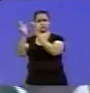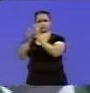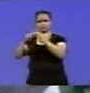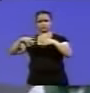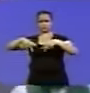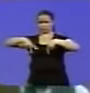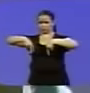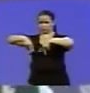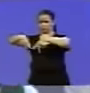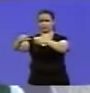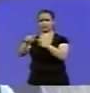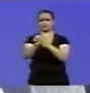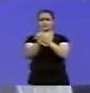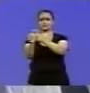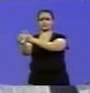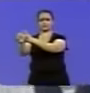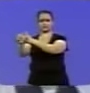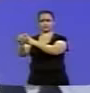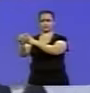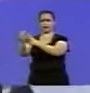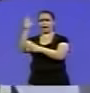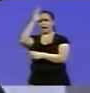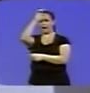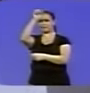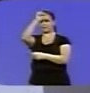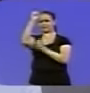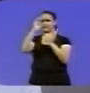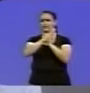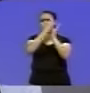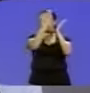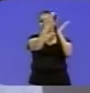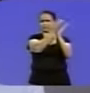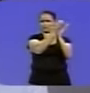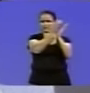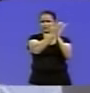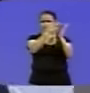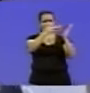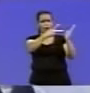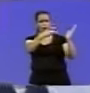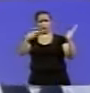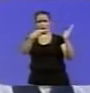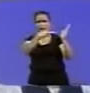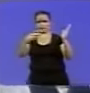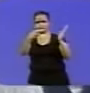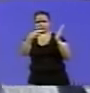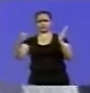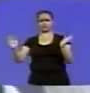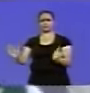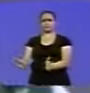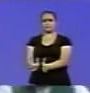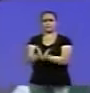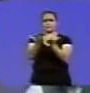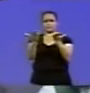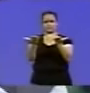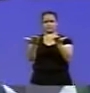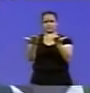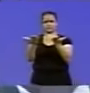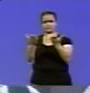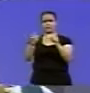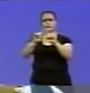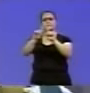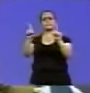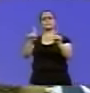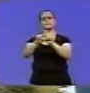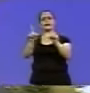ele, escutando a sua palavra, vendo os seus sinais e os milagres que fazia.